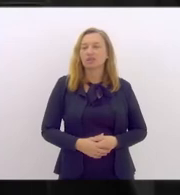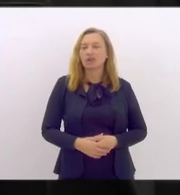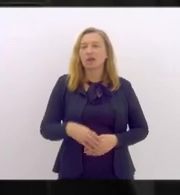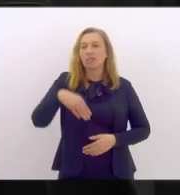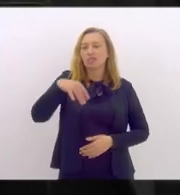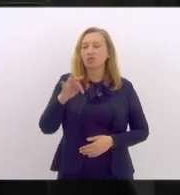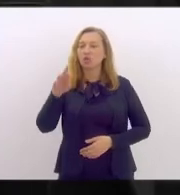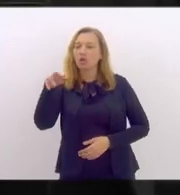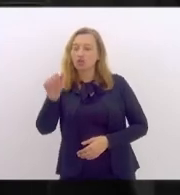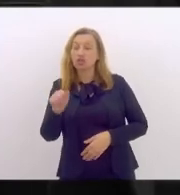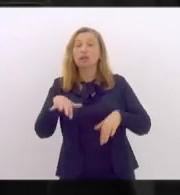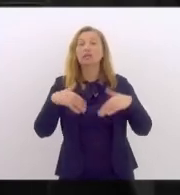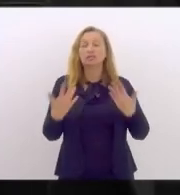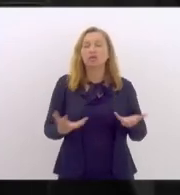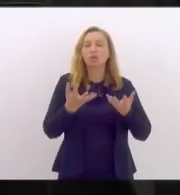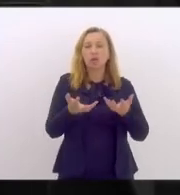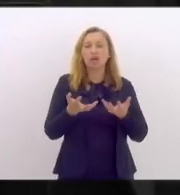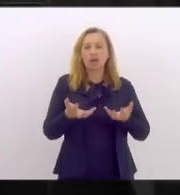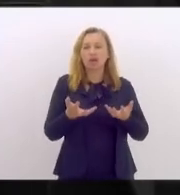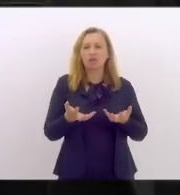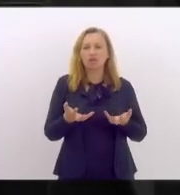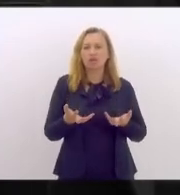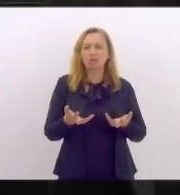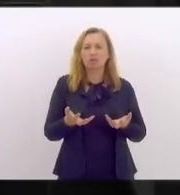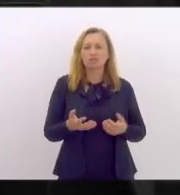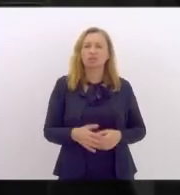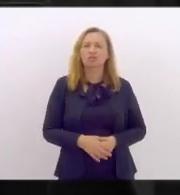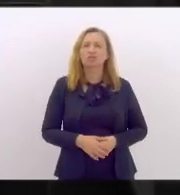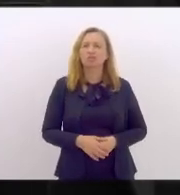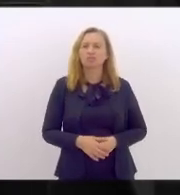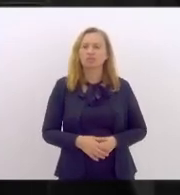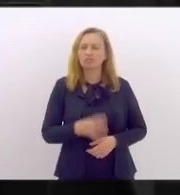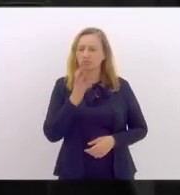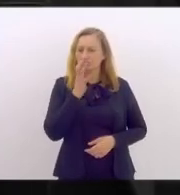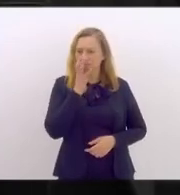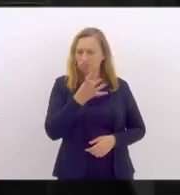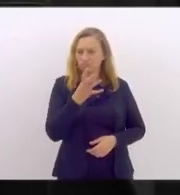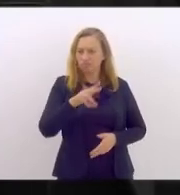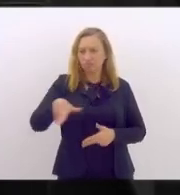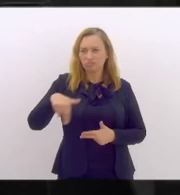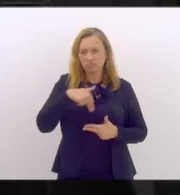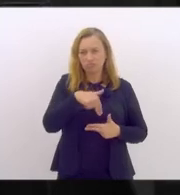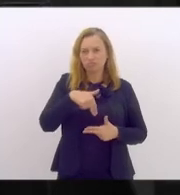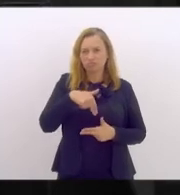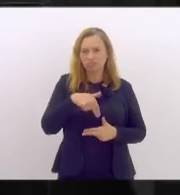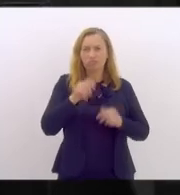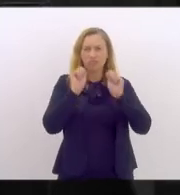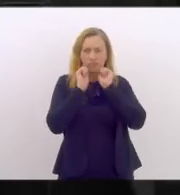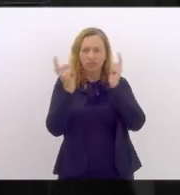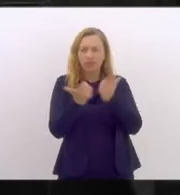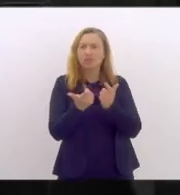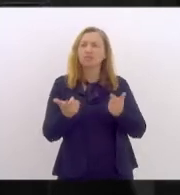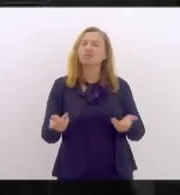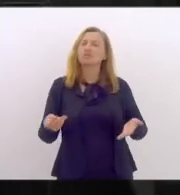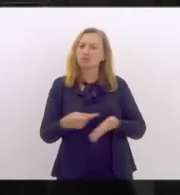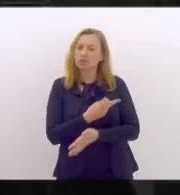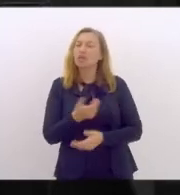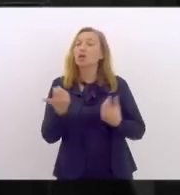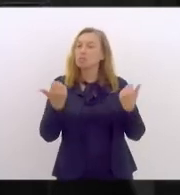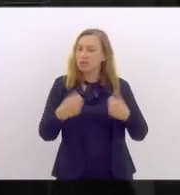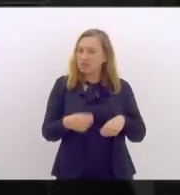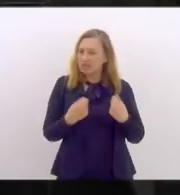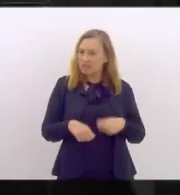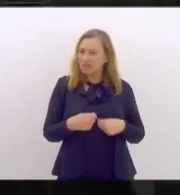então assim eu quero que denunciar da Tribuna da alerj este fato acho que nós precisamos